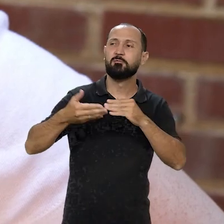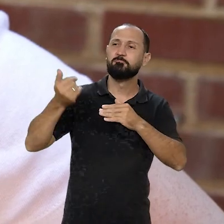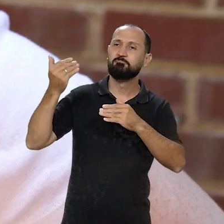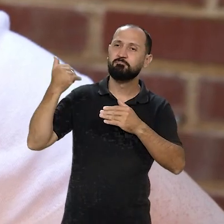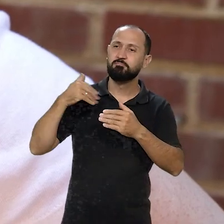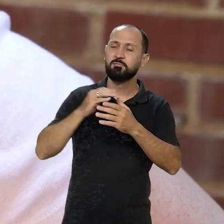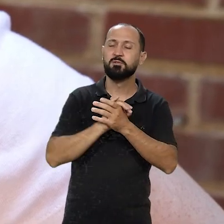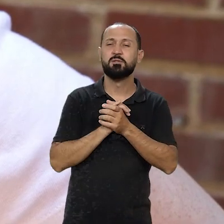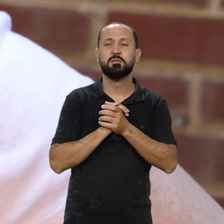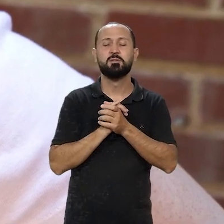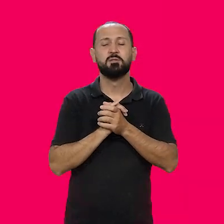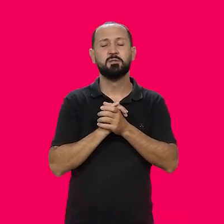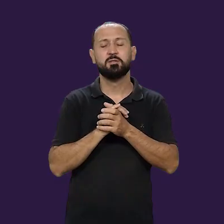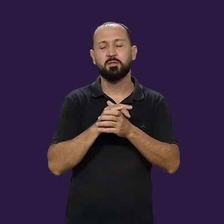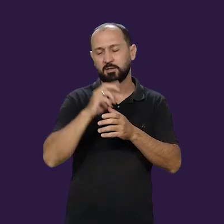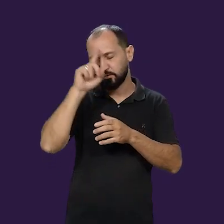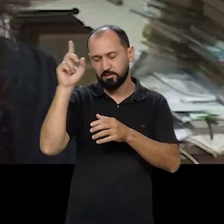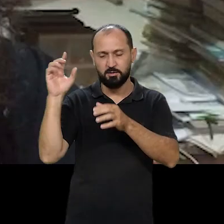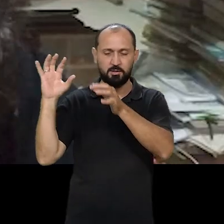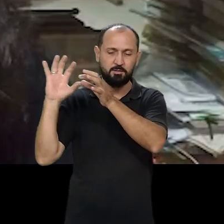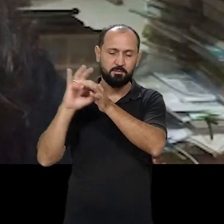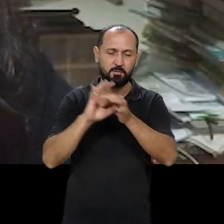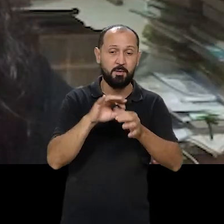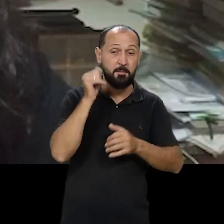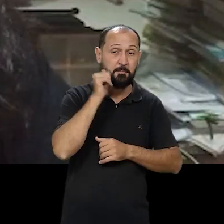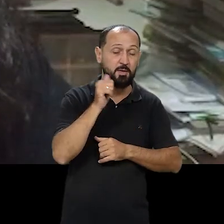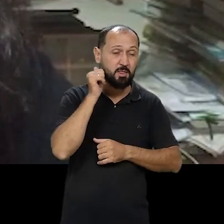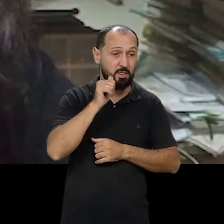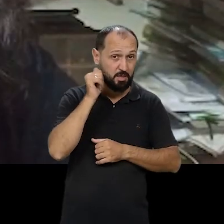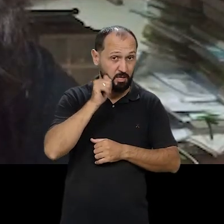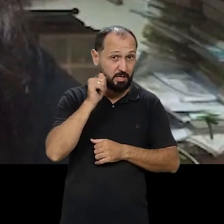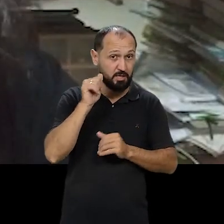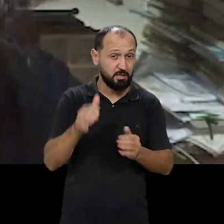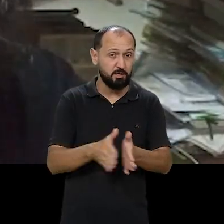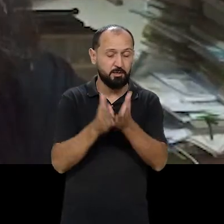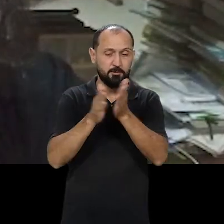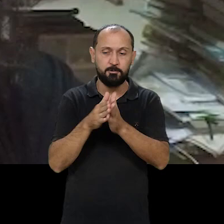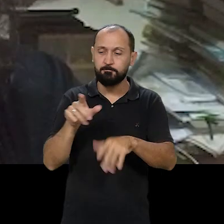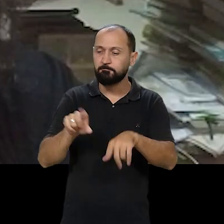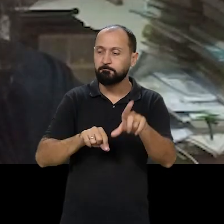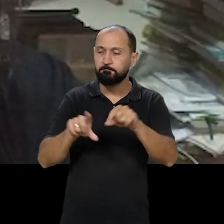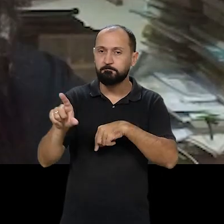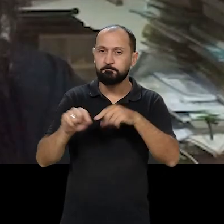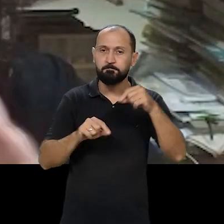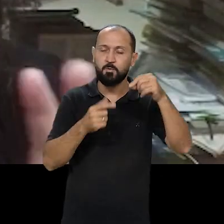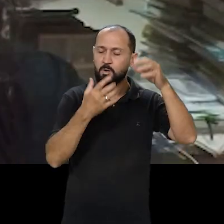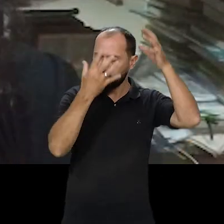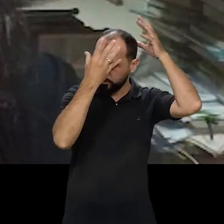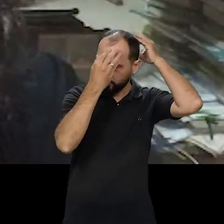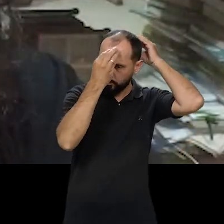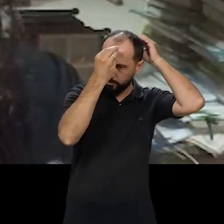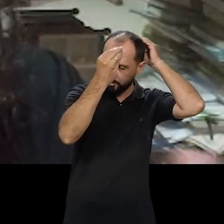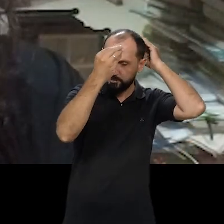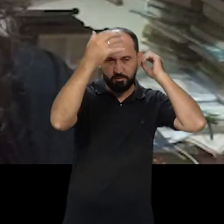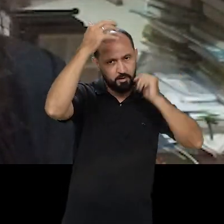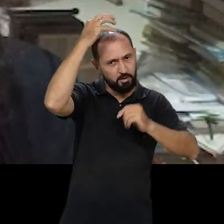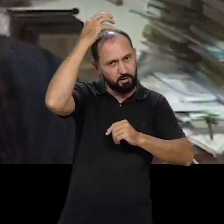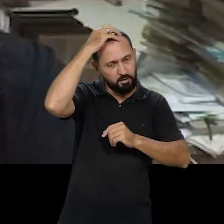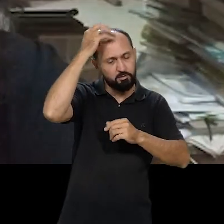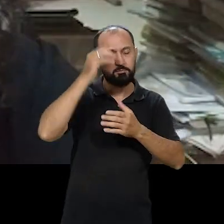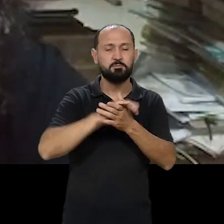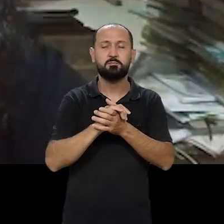distopias anteriores, mas cria um enredo em que meninas pobres têm que ser selecionadas e escolhidas por um príncipe